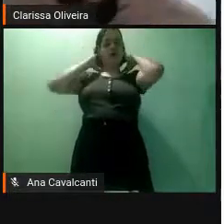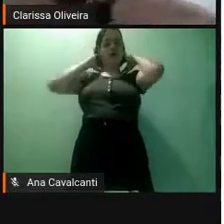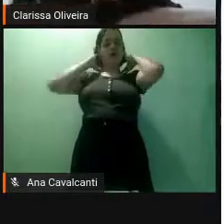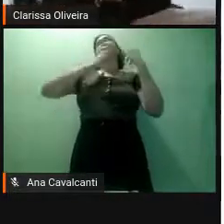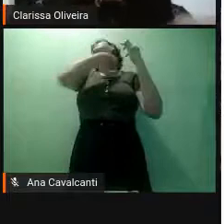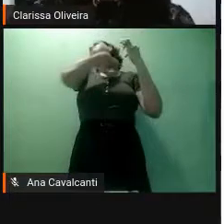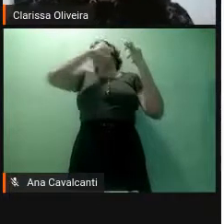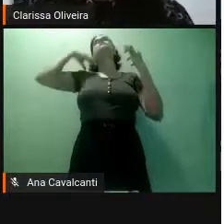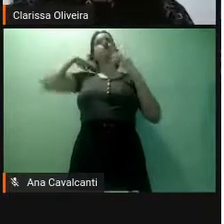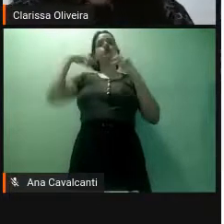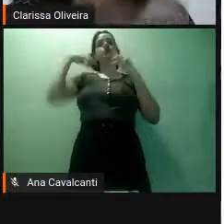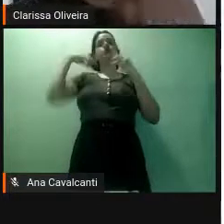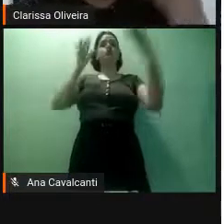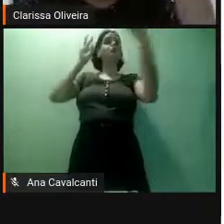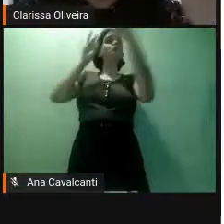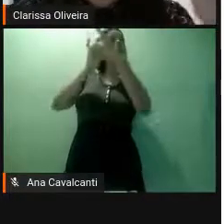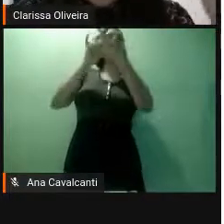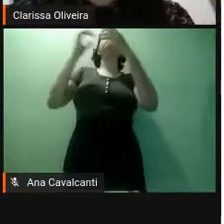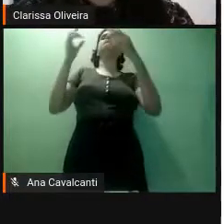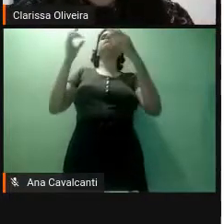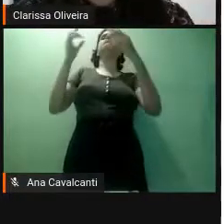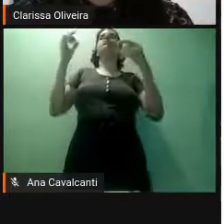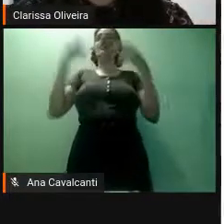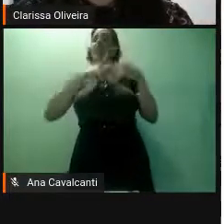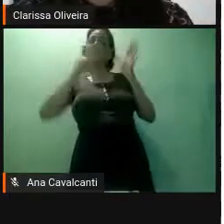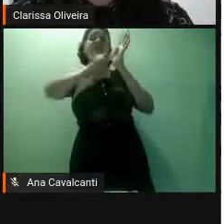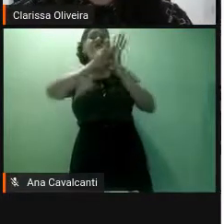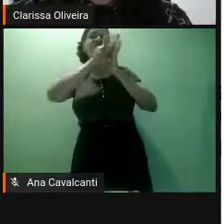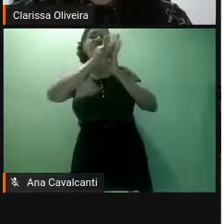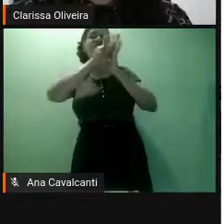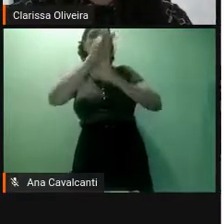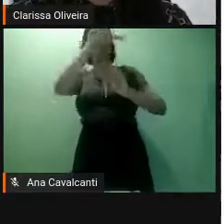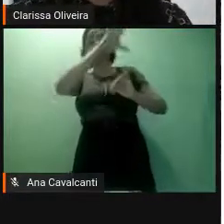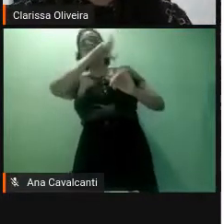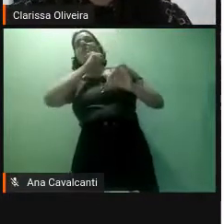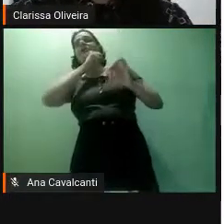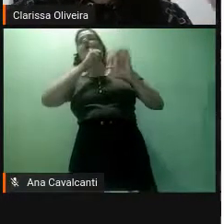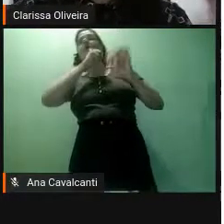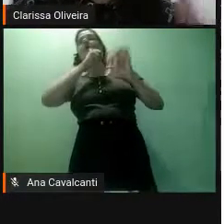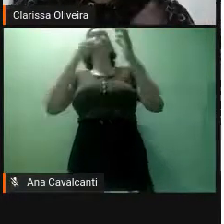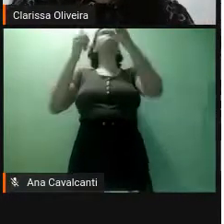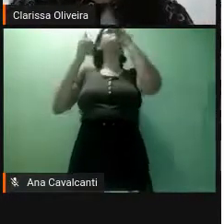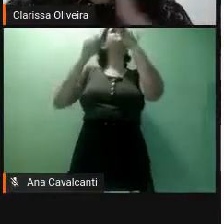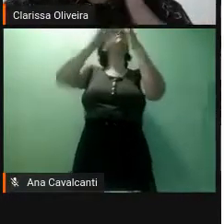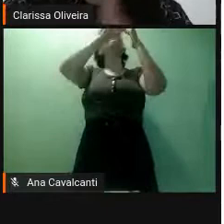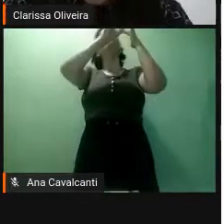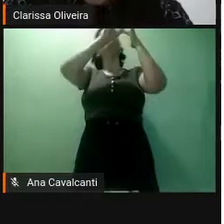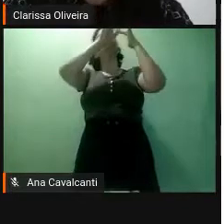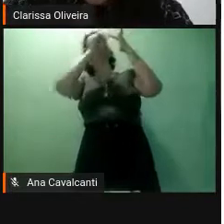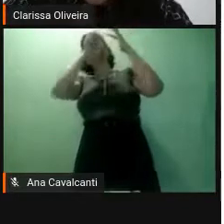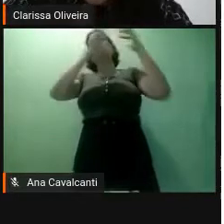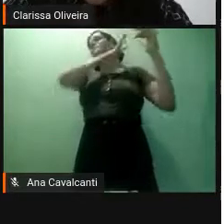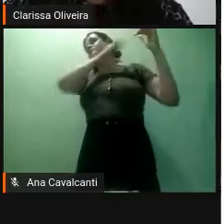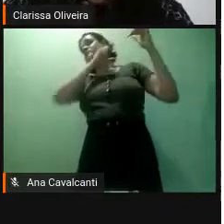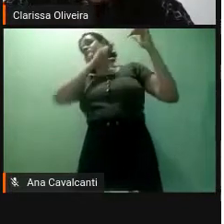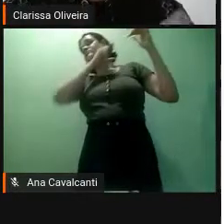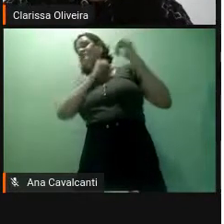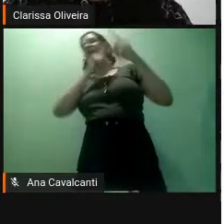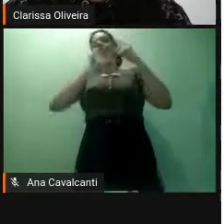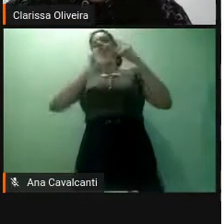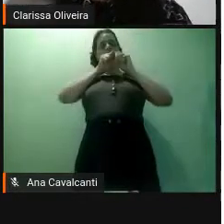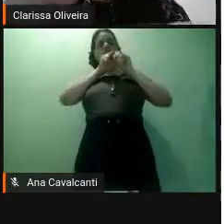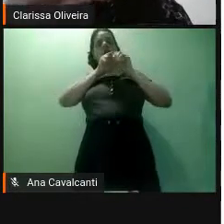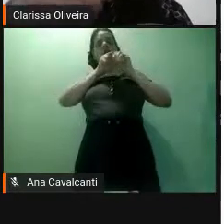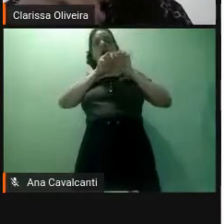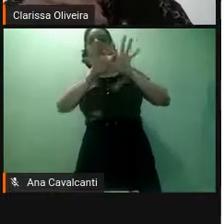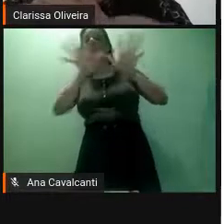orofaringe. Então, ele vai se depositar nessas células do nariz de forma inicial para ele começar a se reproduzir.